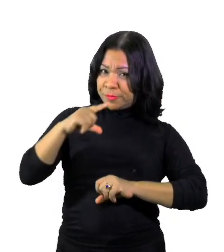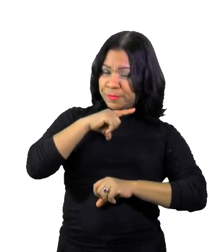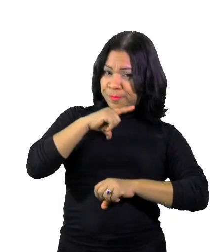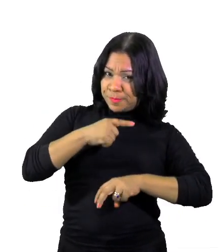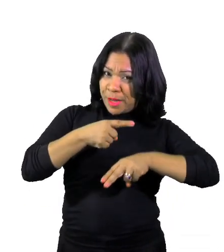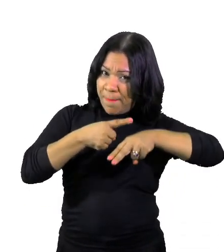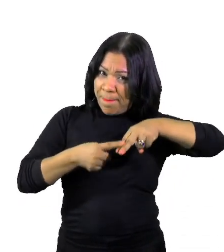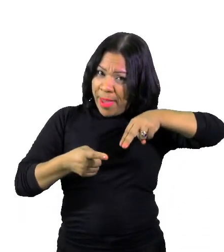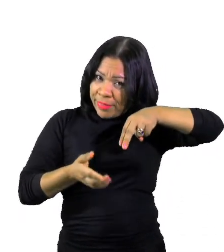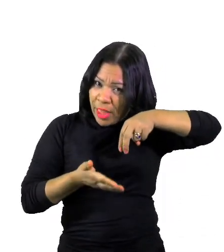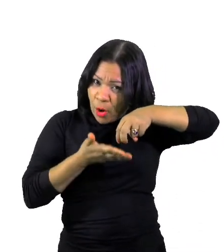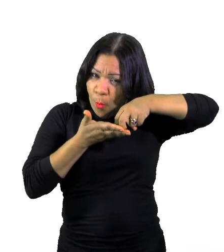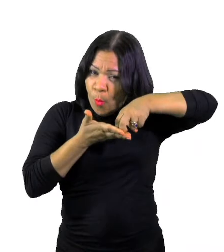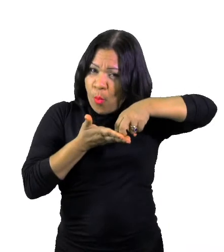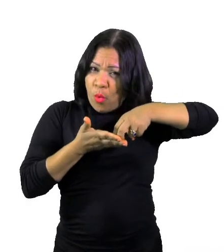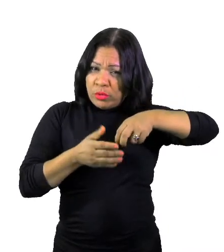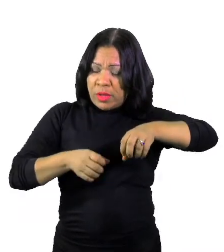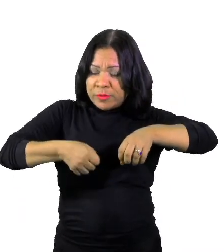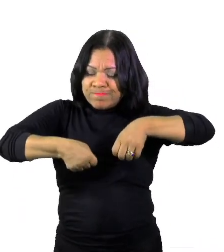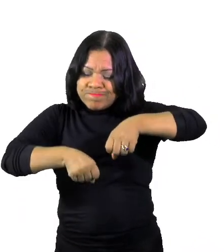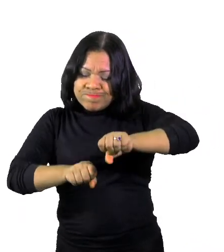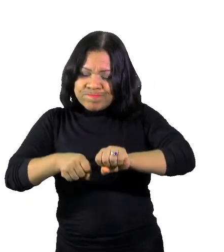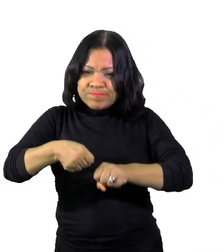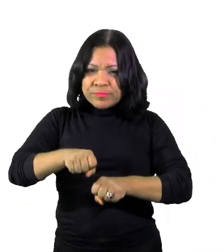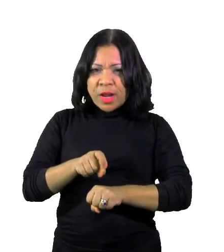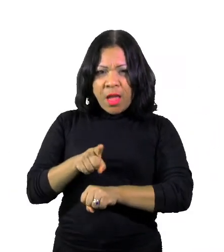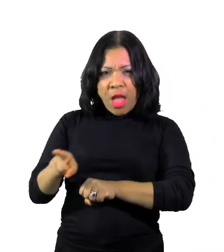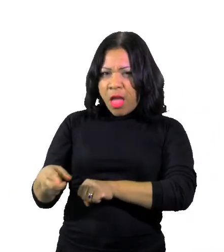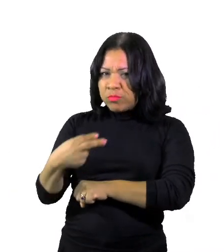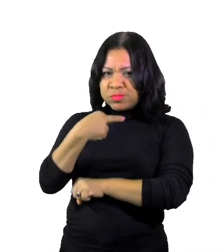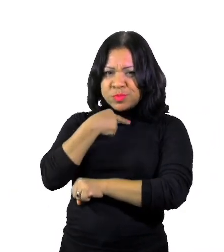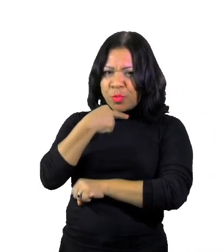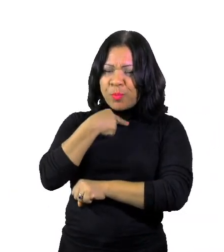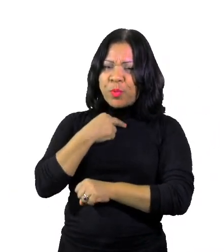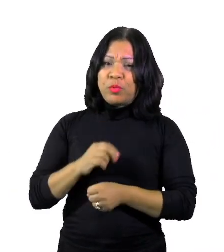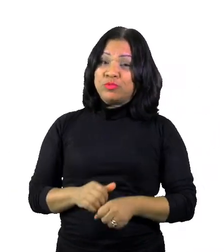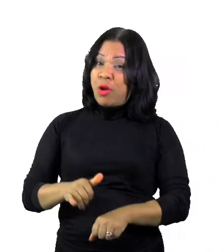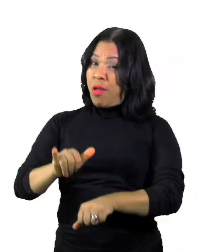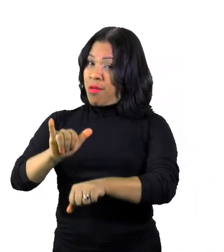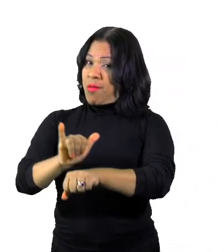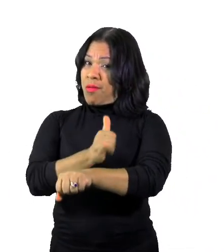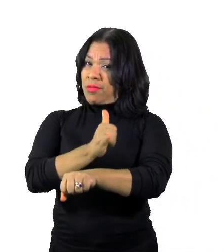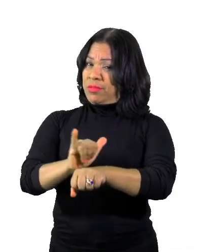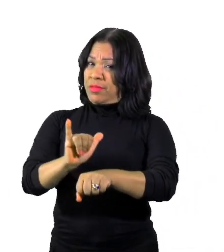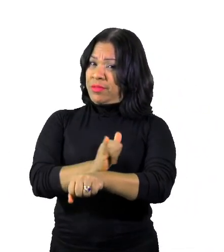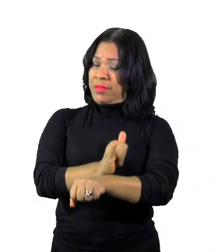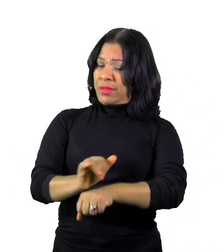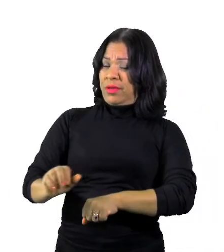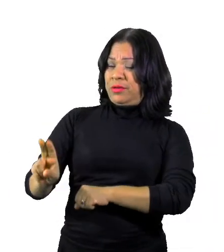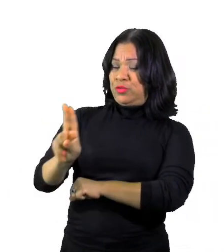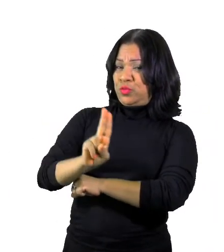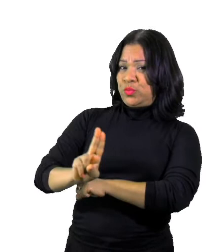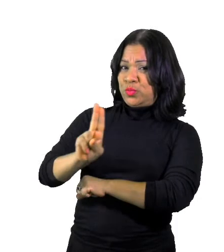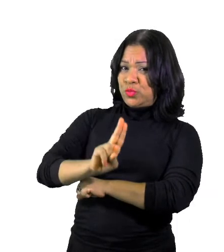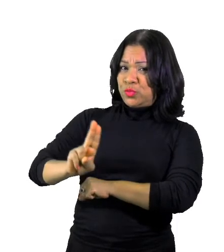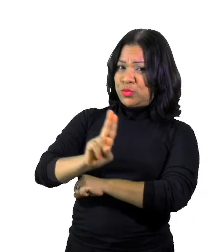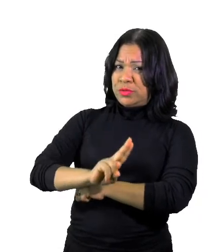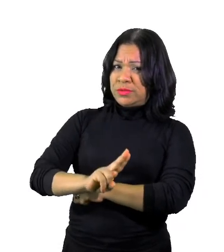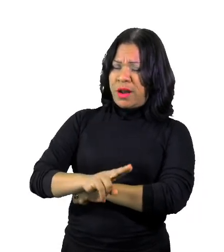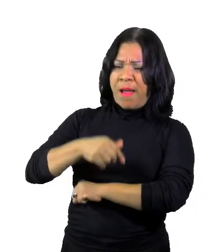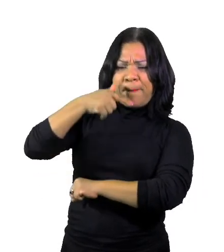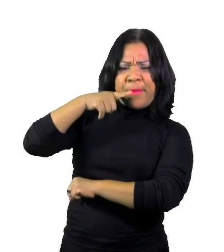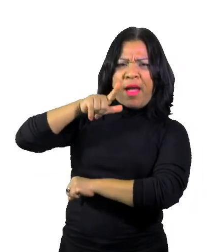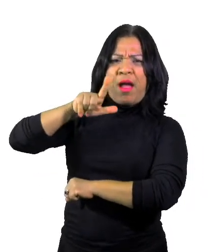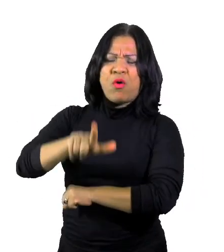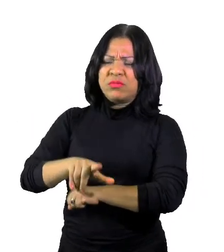corre. Qual a estratégia utilizada por ela para conseguir atacar